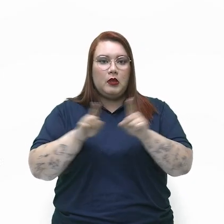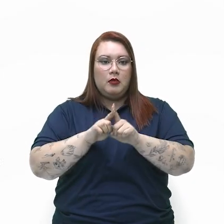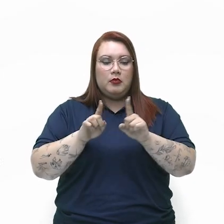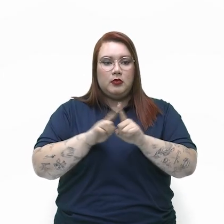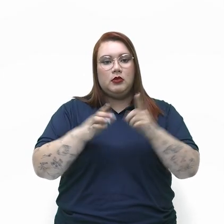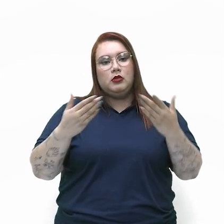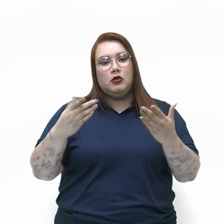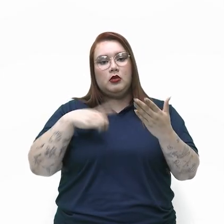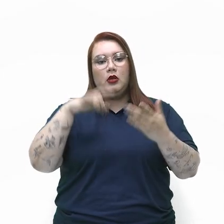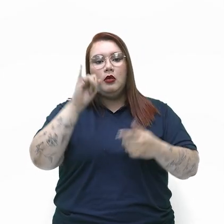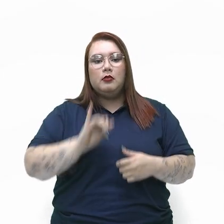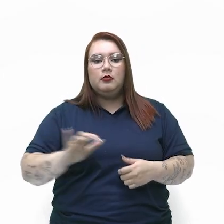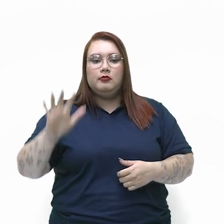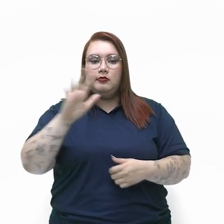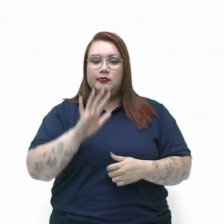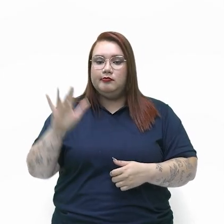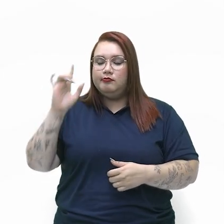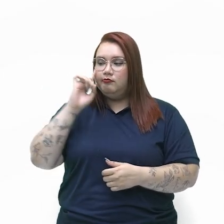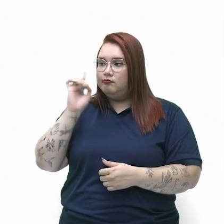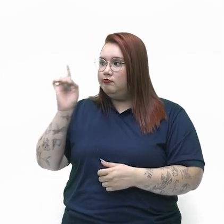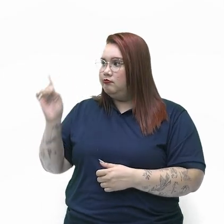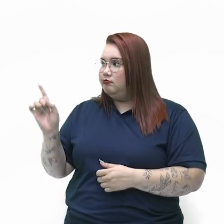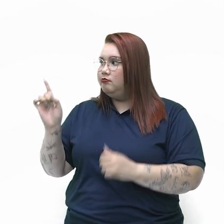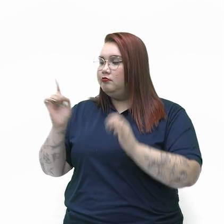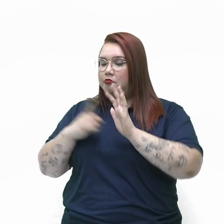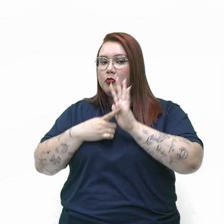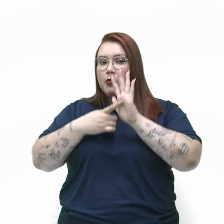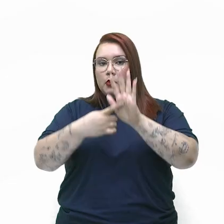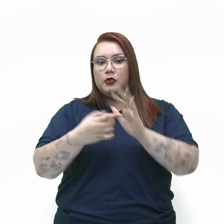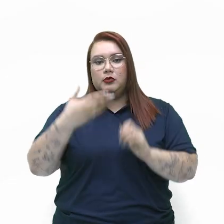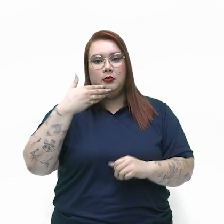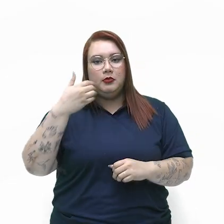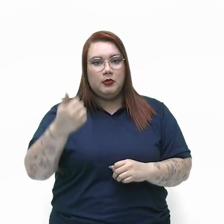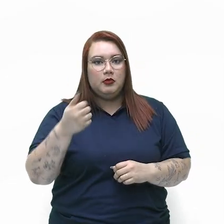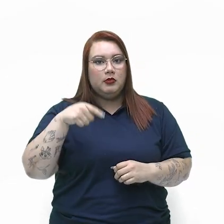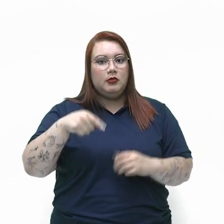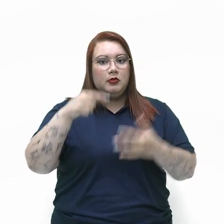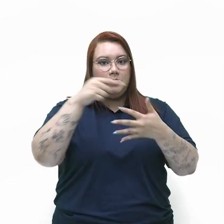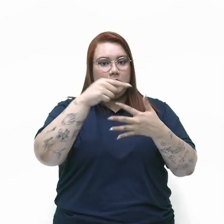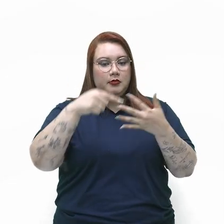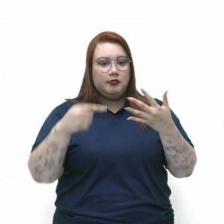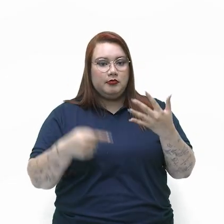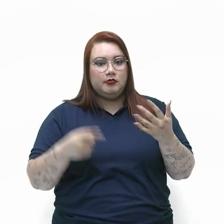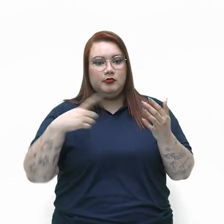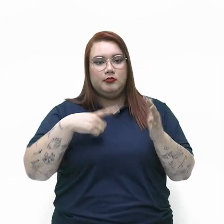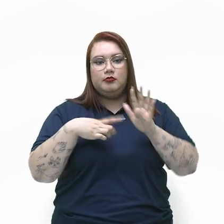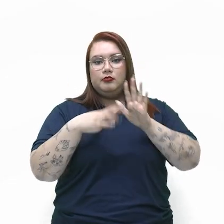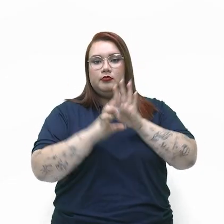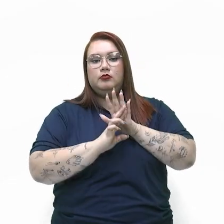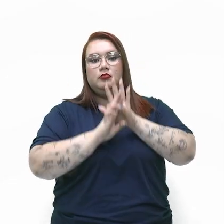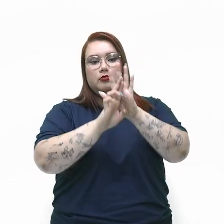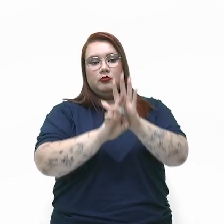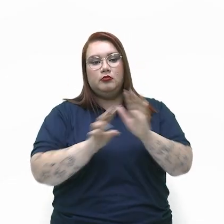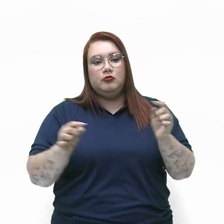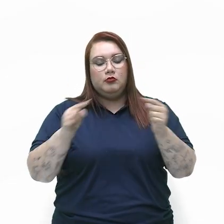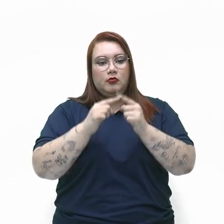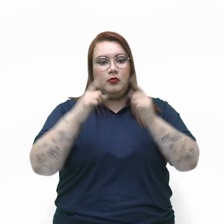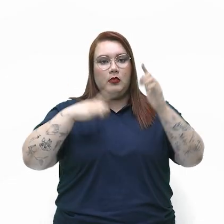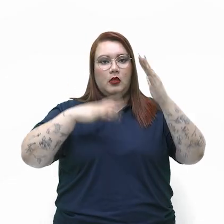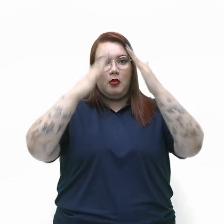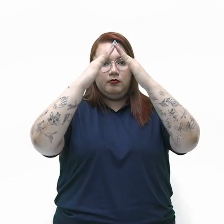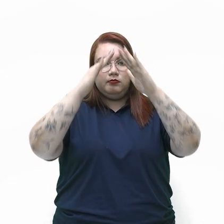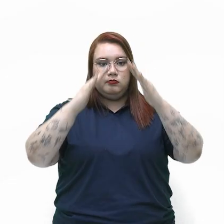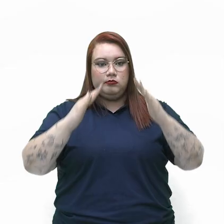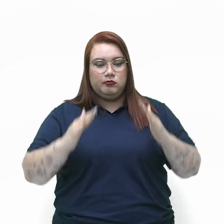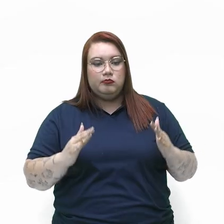uma imagem que a gente consegue identificar melhor essas categorias. Elas estão representadas através de uma pirâmide. A